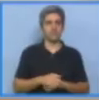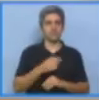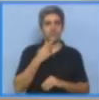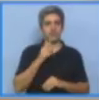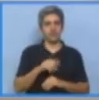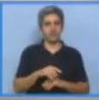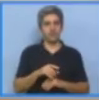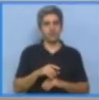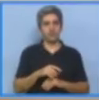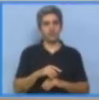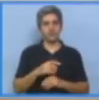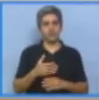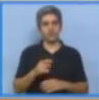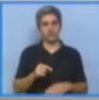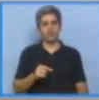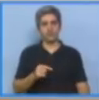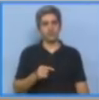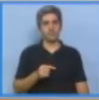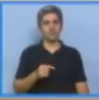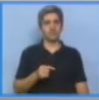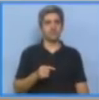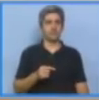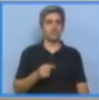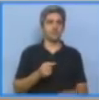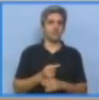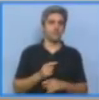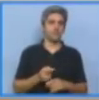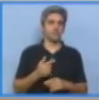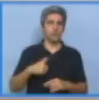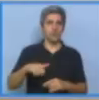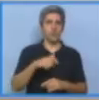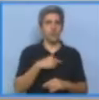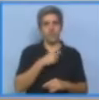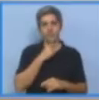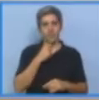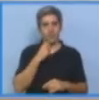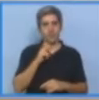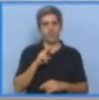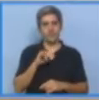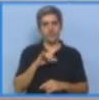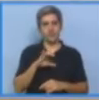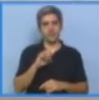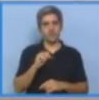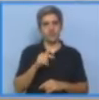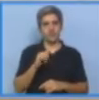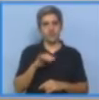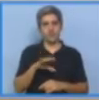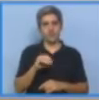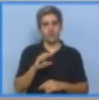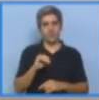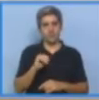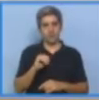repito agora também, não é? Porque nós, como padres vicentinos,